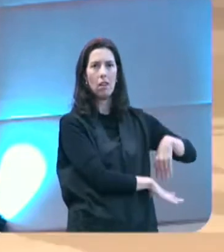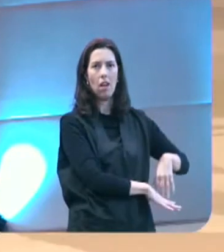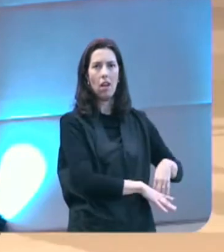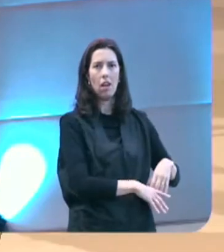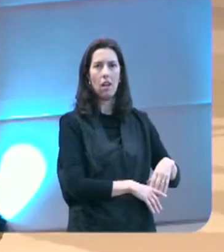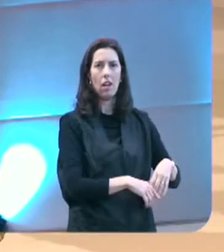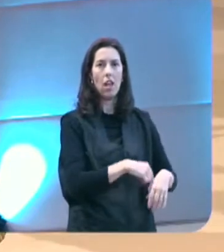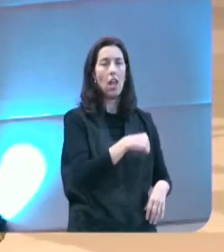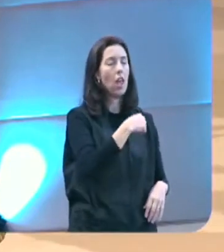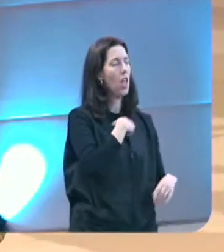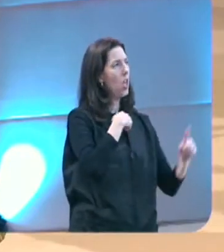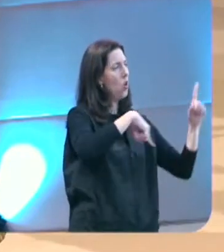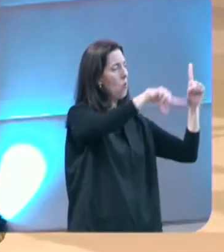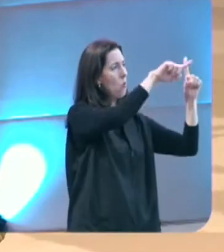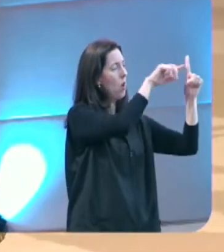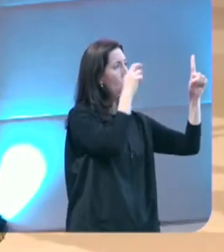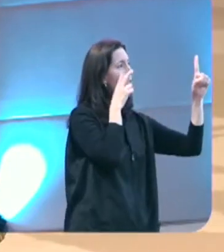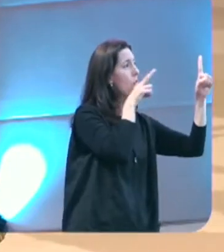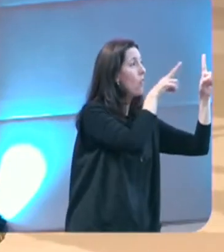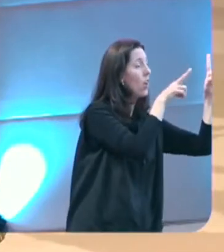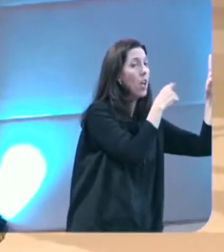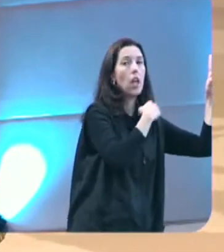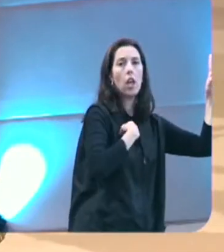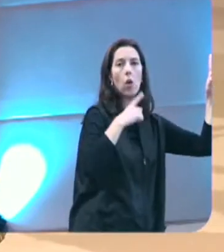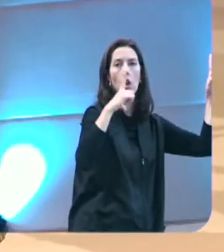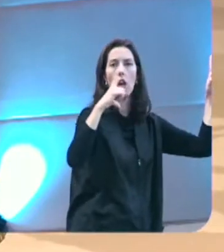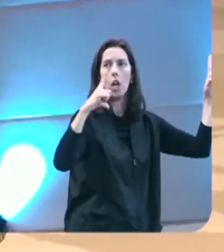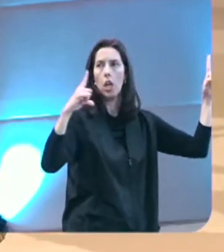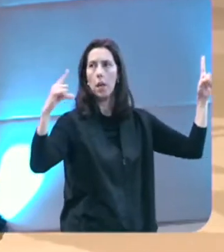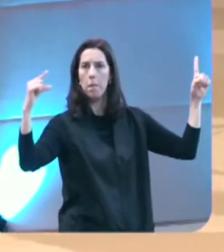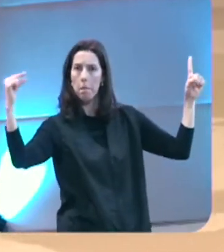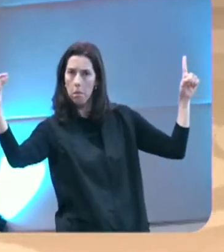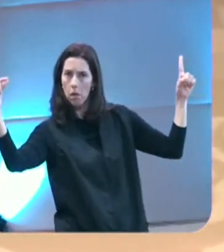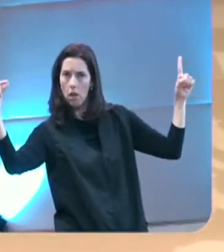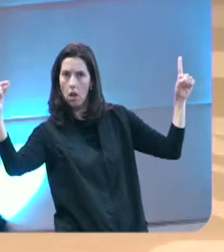ajoelho diante do meu Senhor?